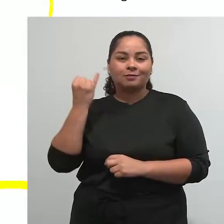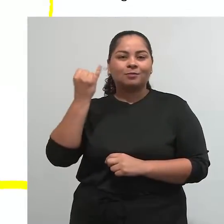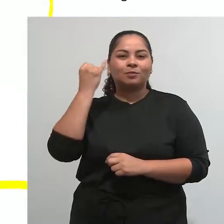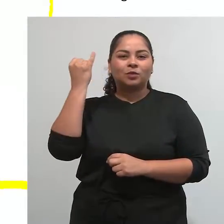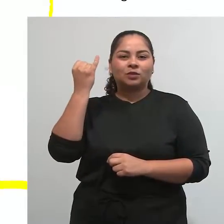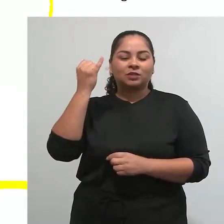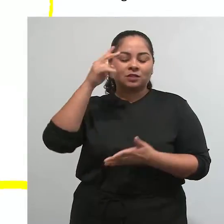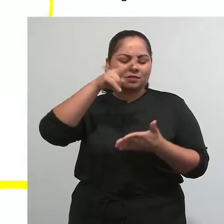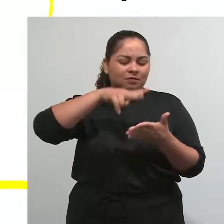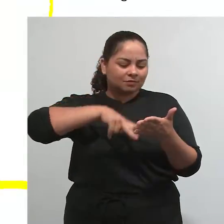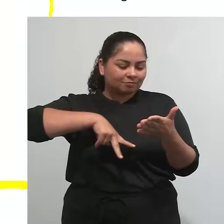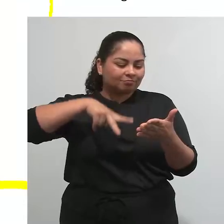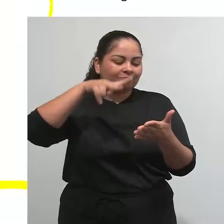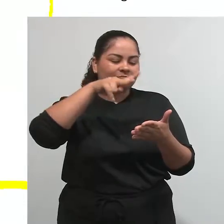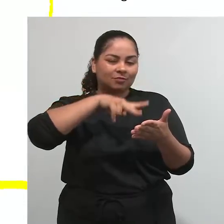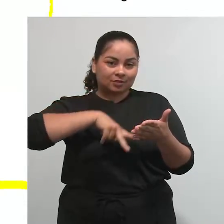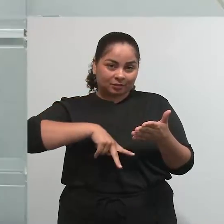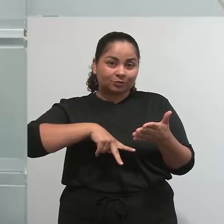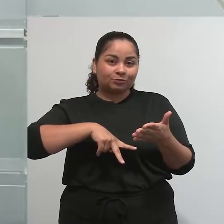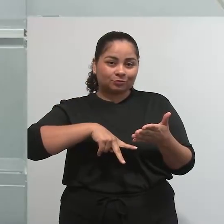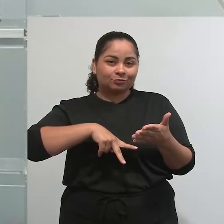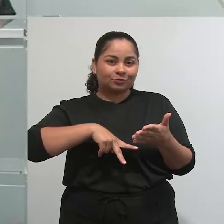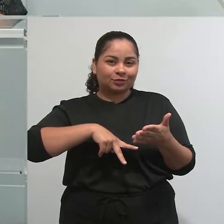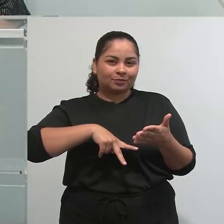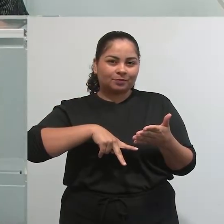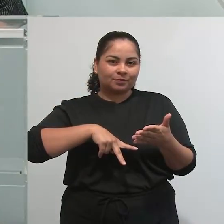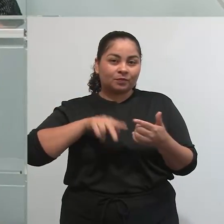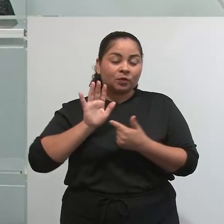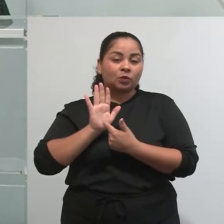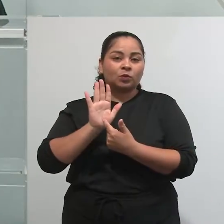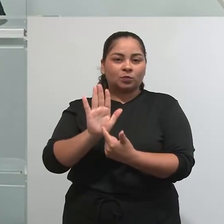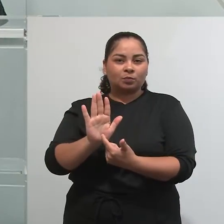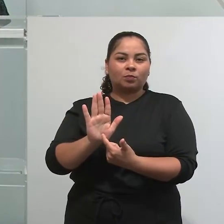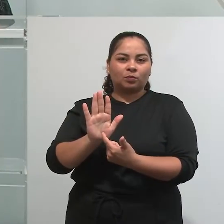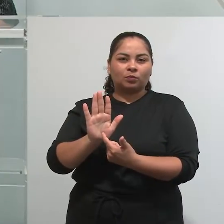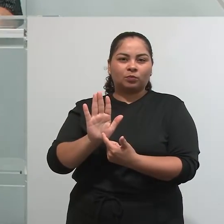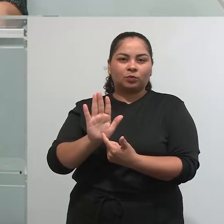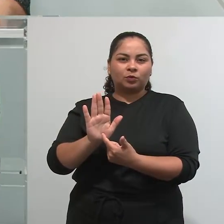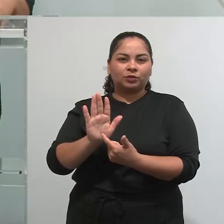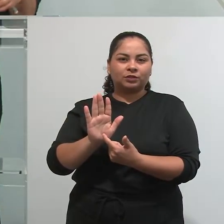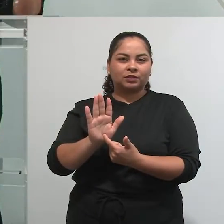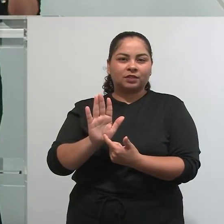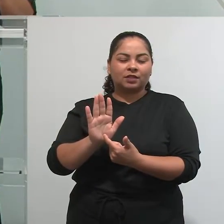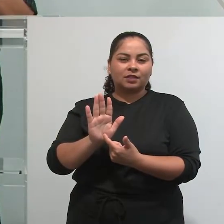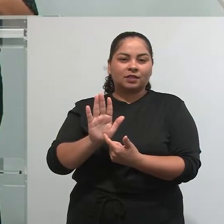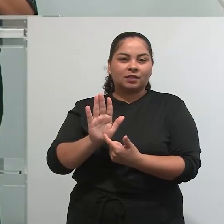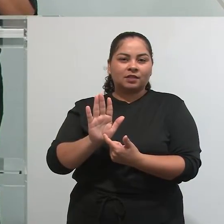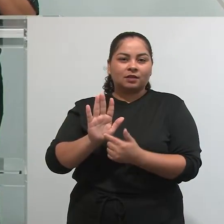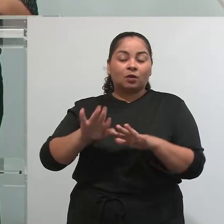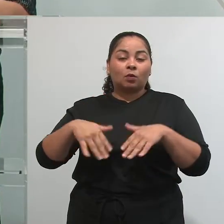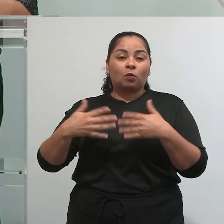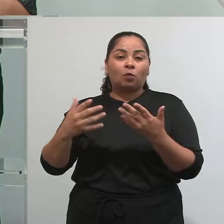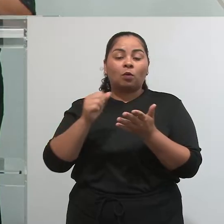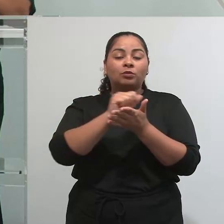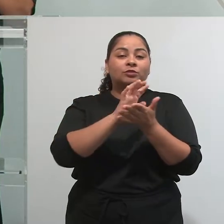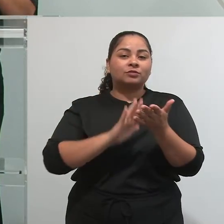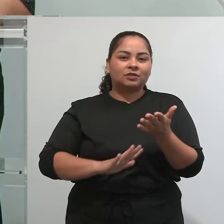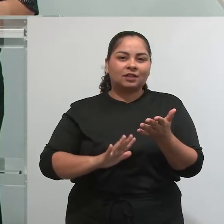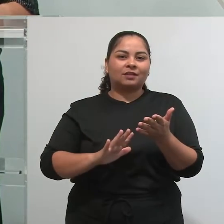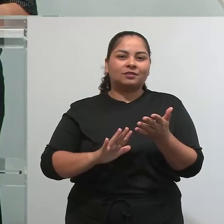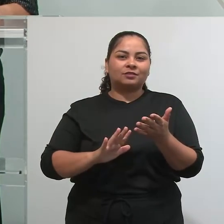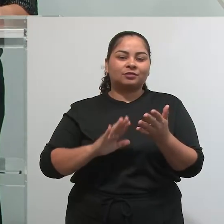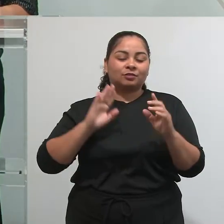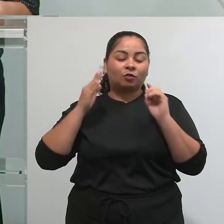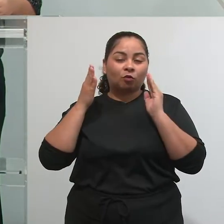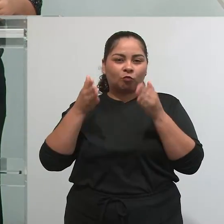leitores. Então, aqui ele já põe a importância, por exemplo, de uma leitura e ele já traz aí para a atividade que ele